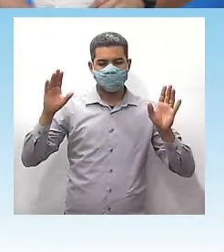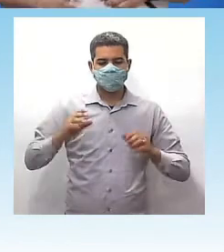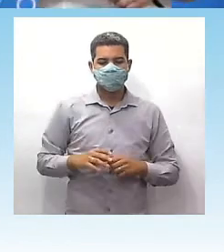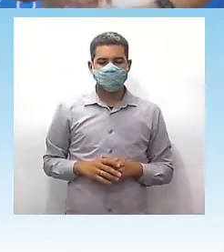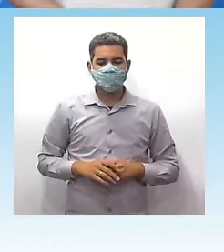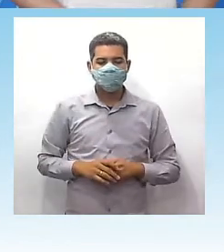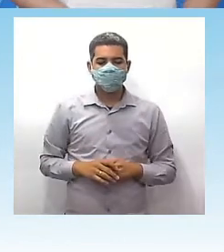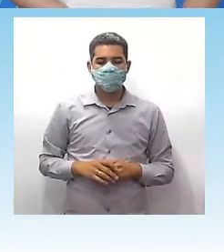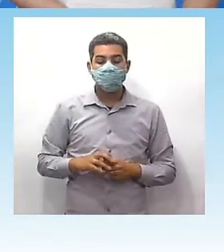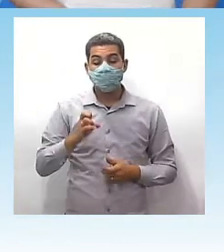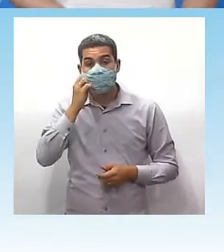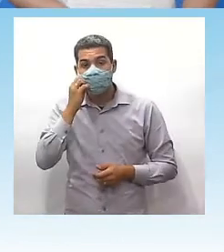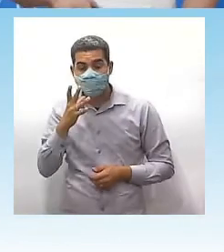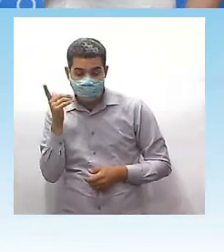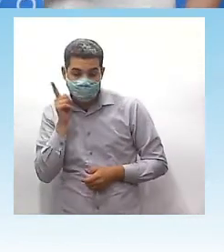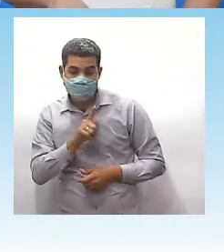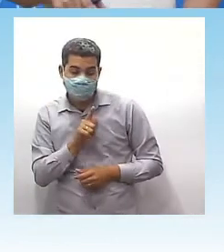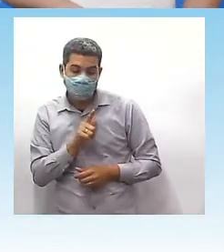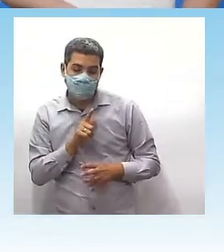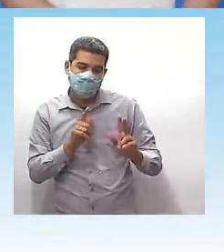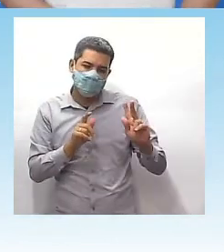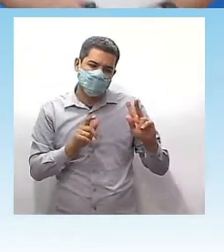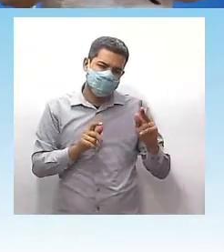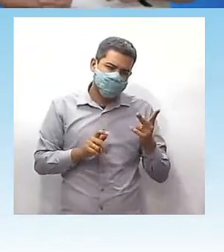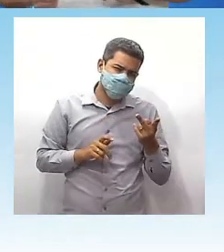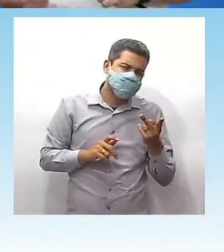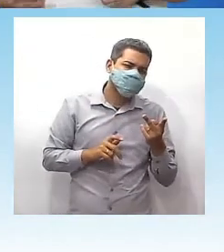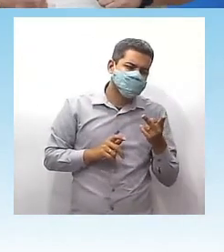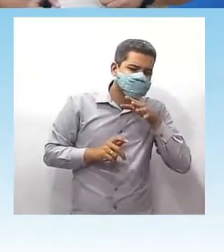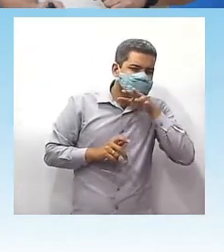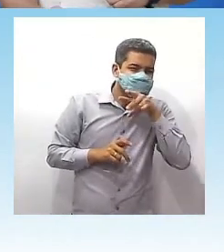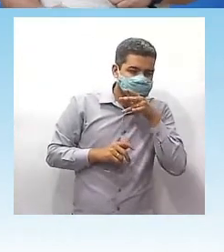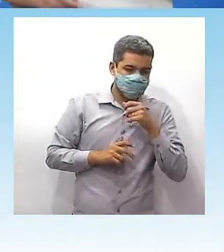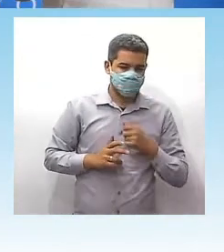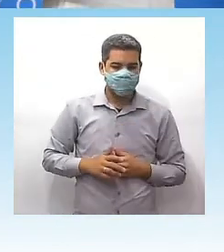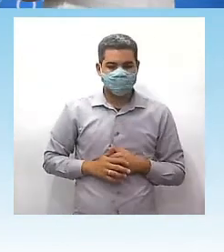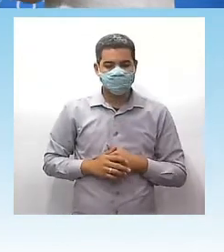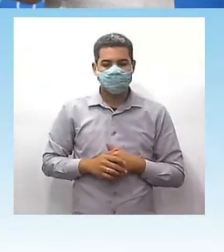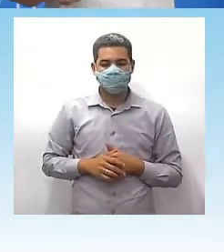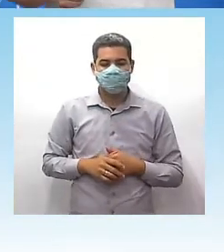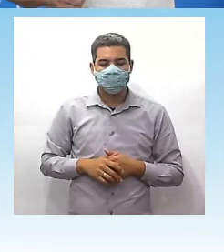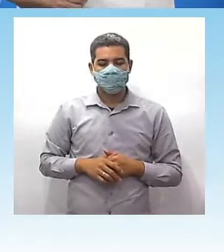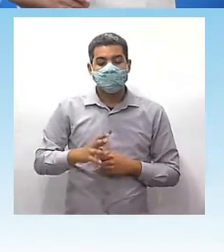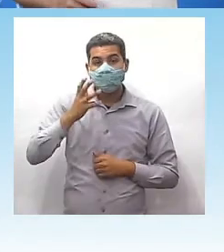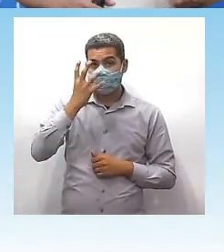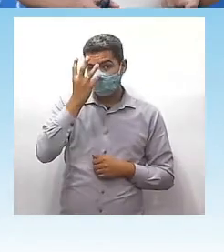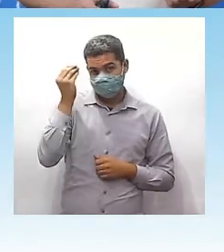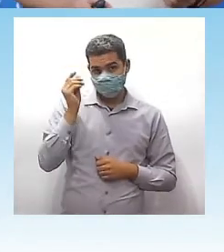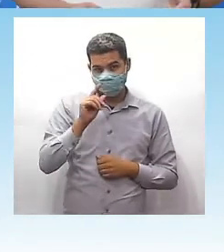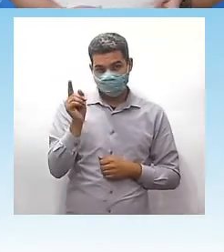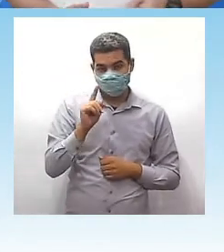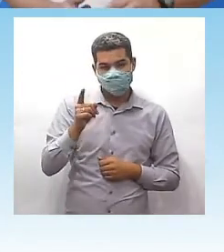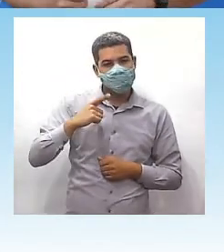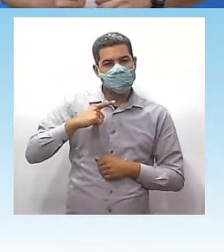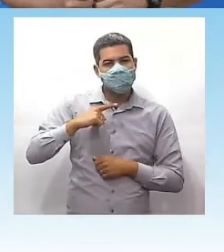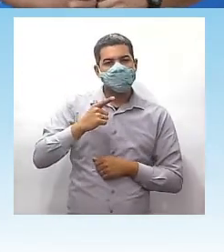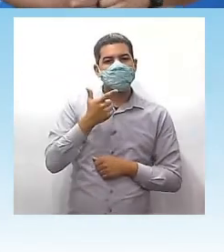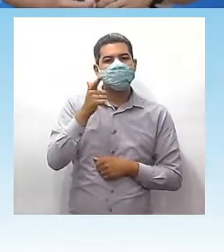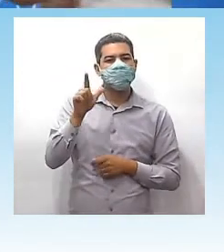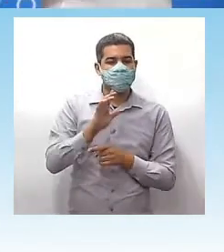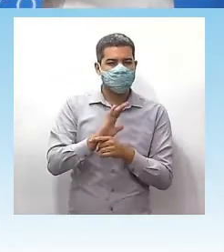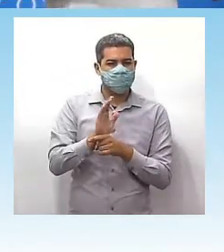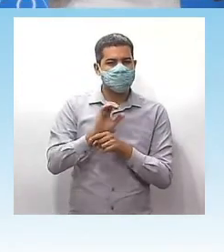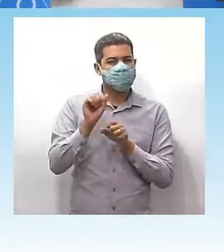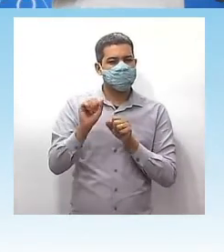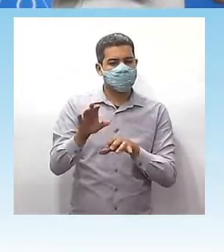desvantagens de uso dessa amostra probabilística. Não esquece, próxima videoaula nós vamos falar